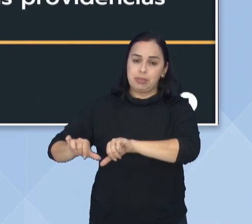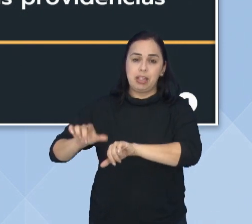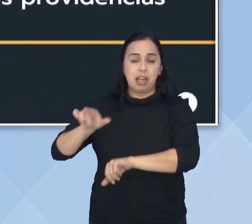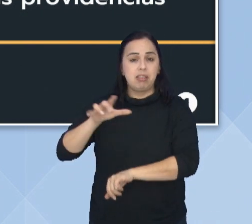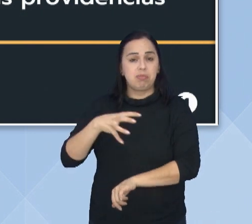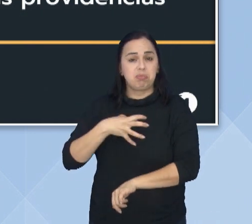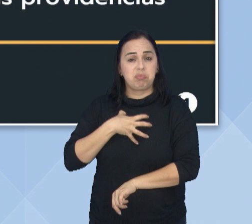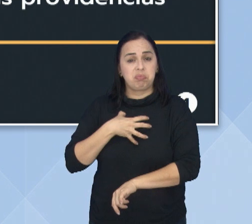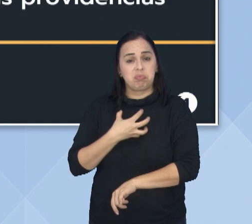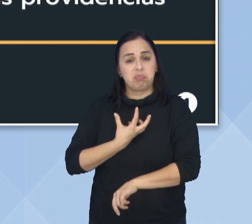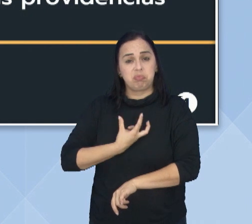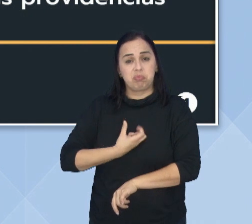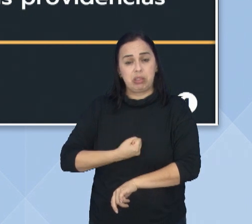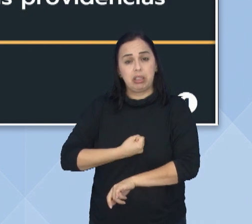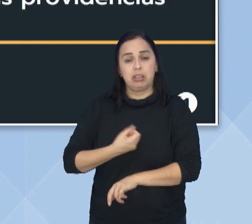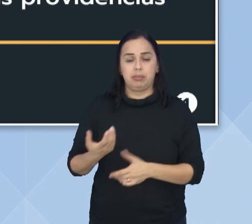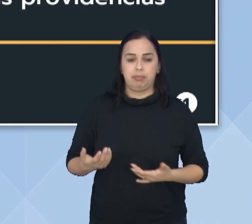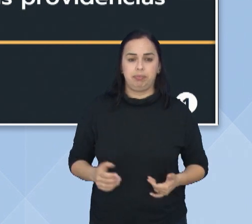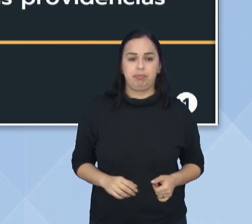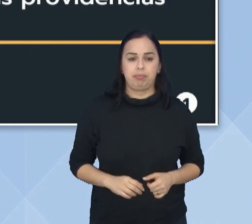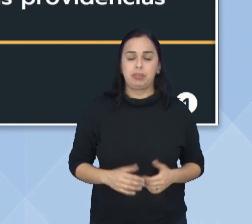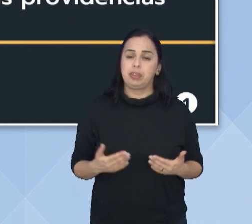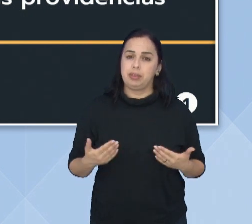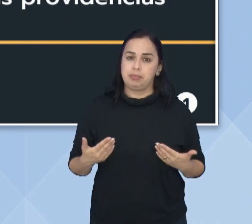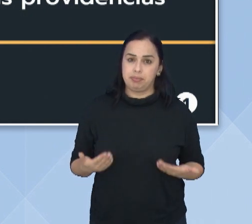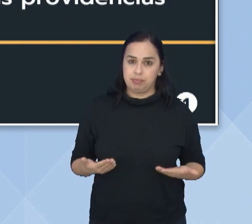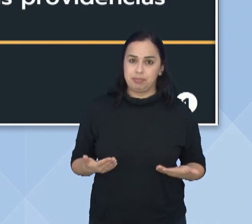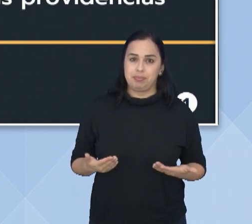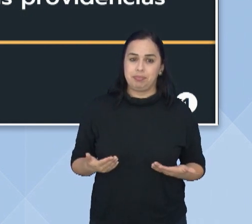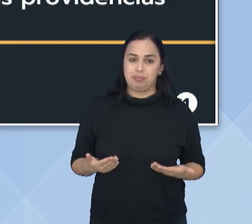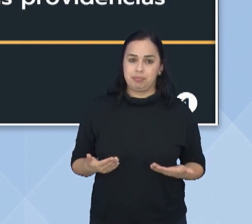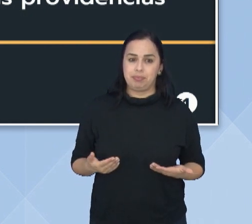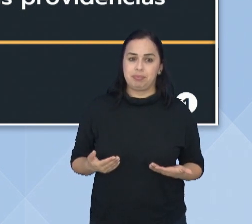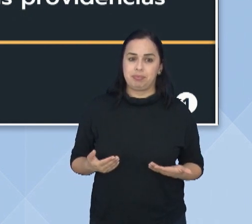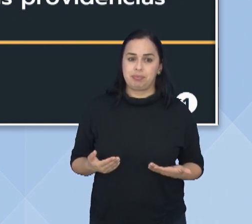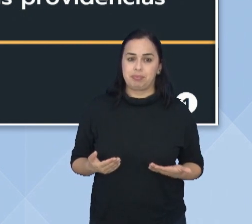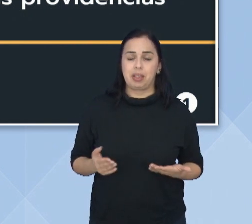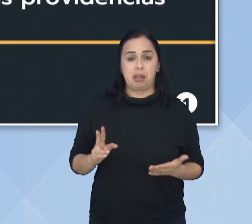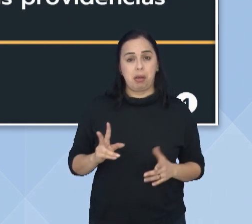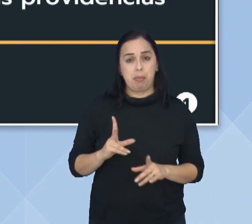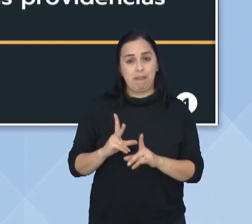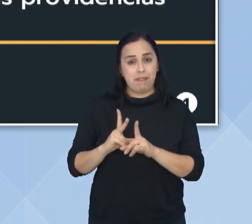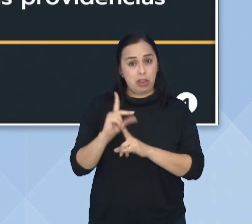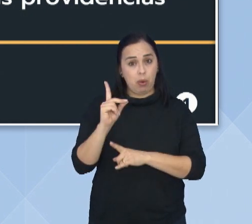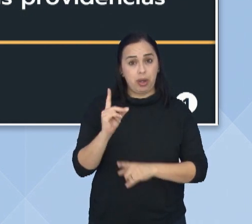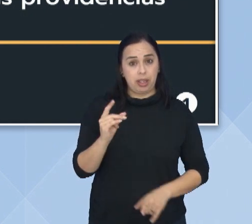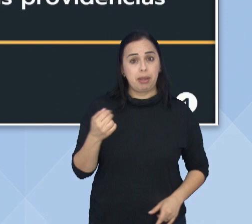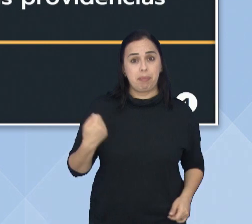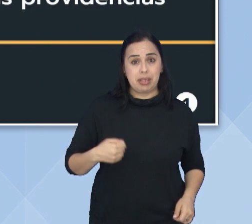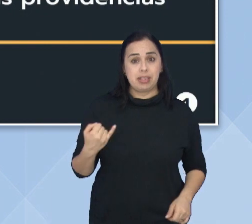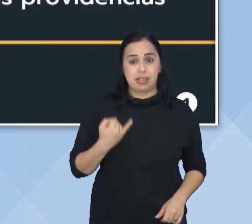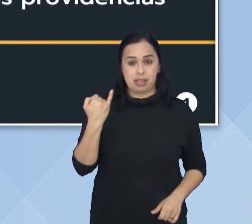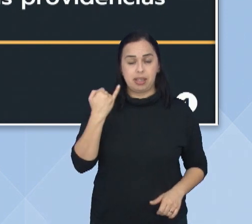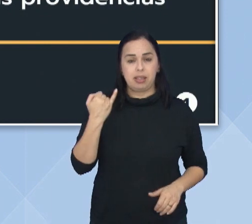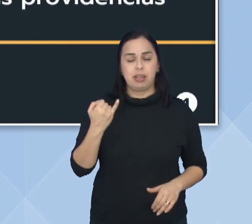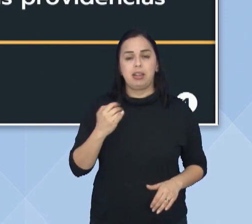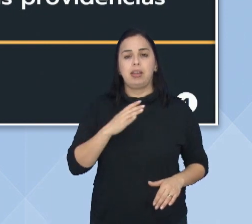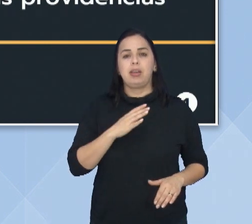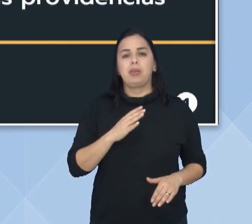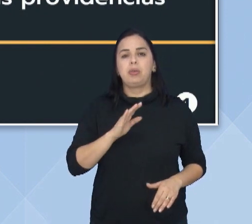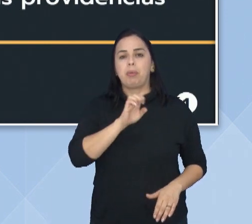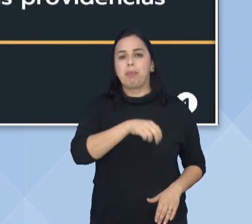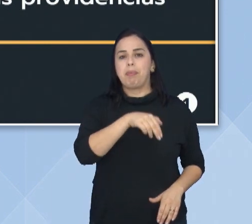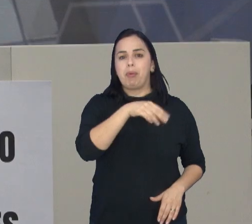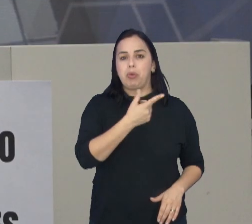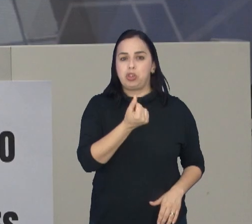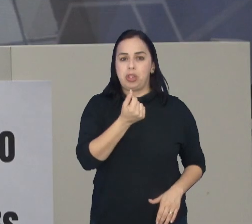lutam pela educação de qualidade. Então, essa é uma vitória importante, o piso nacional, que é uma vitória